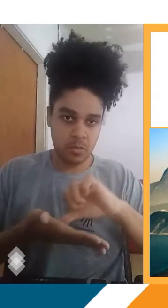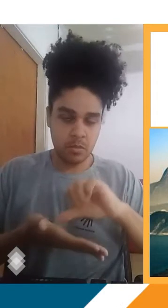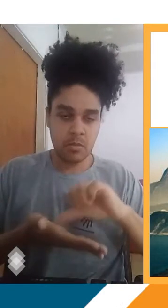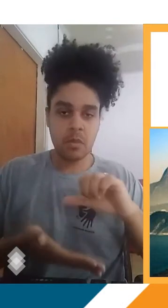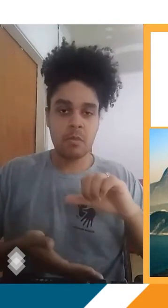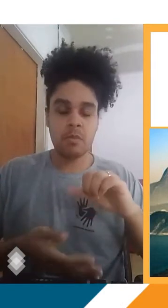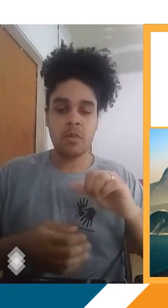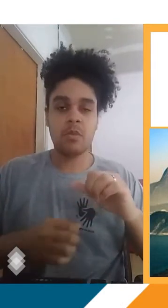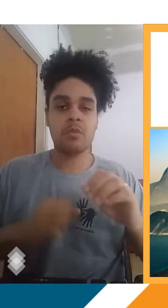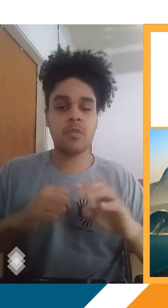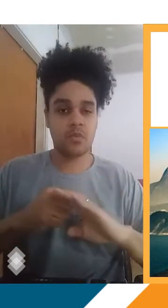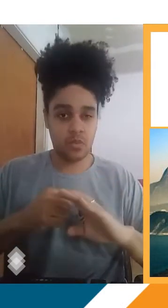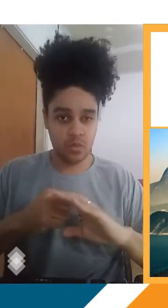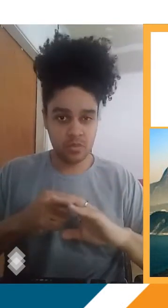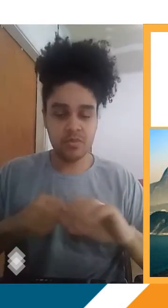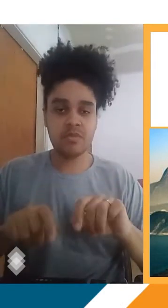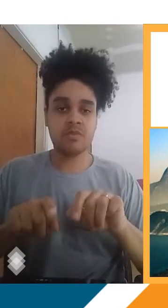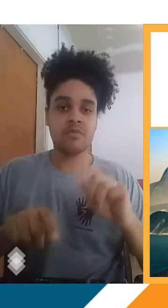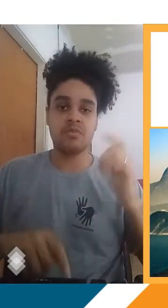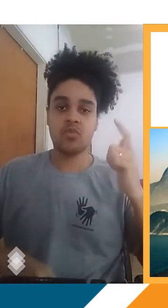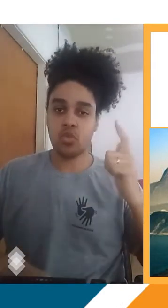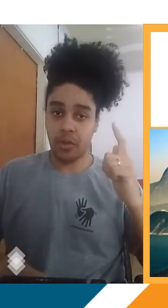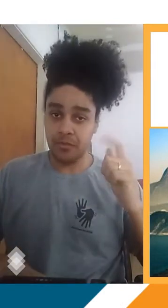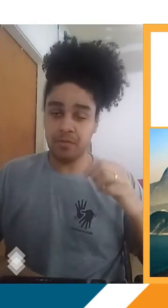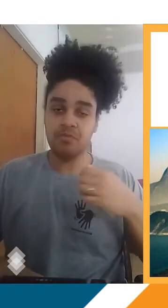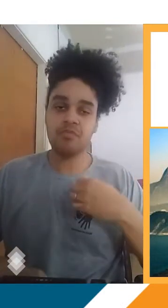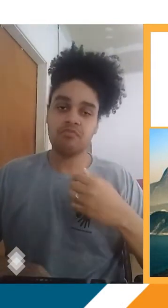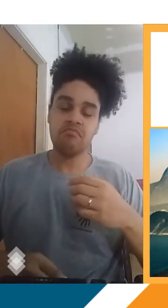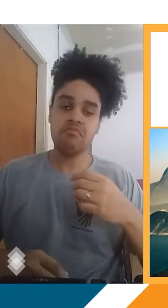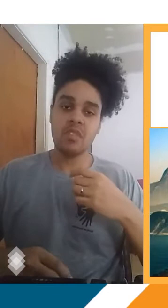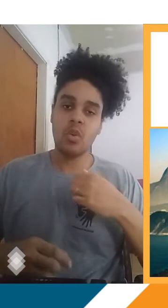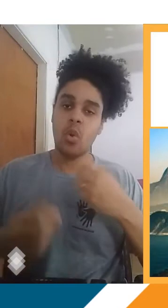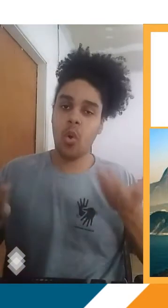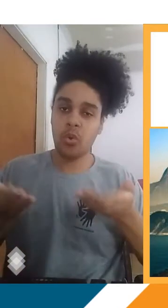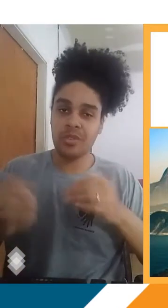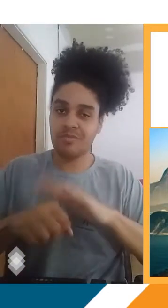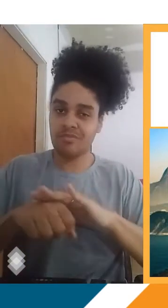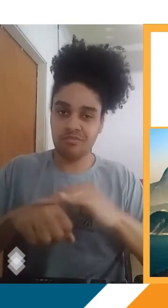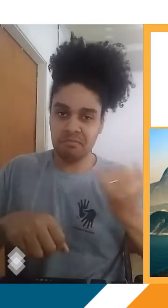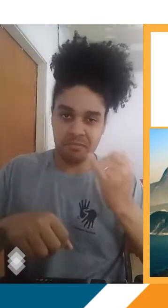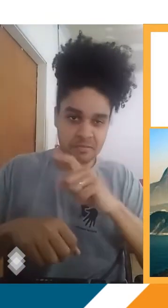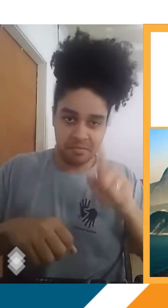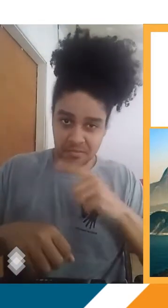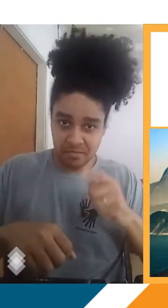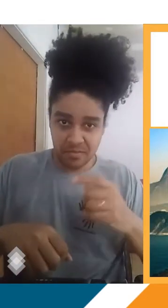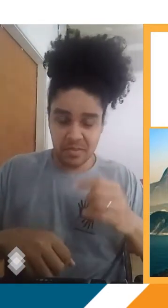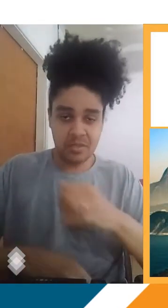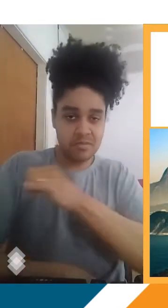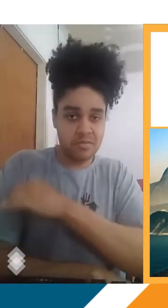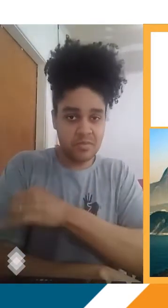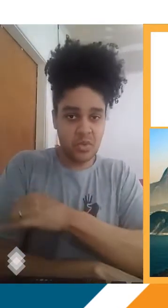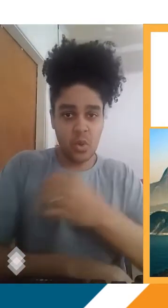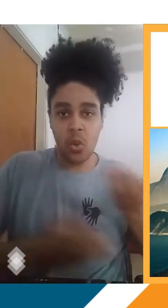Belfort Roxo e hoje iremos ter uma aula primordial para você enquanto estudante e cidadão fluminense. Vamos